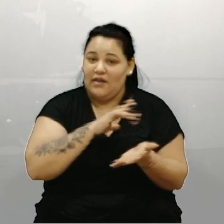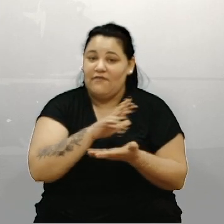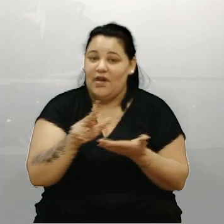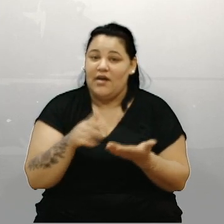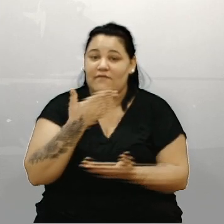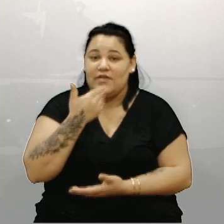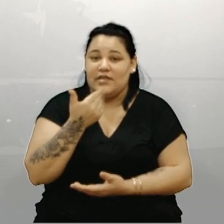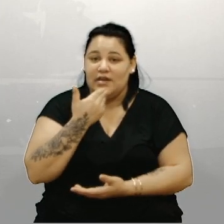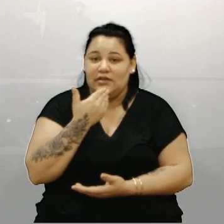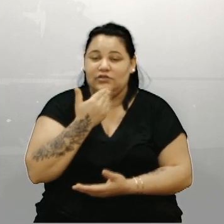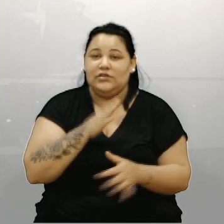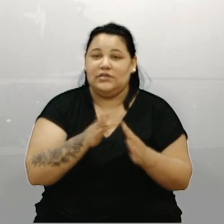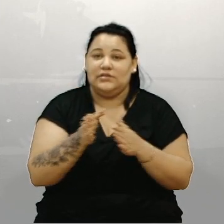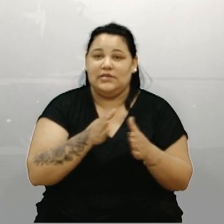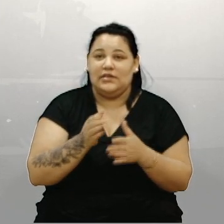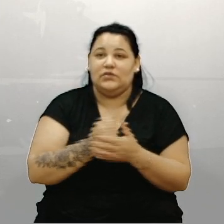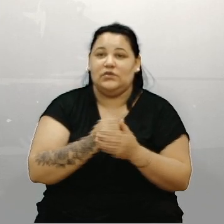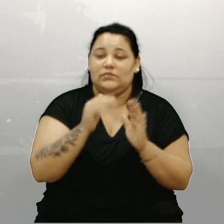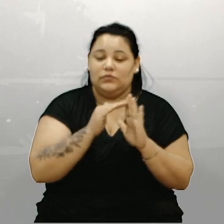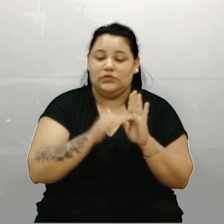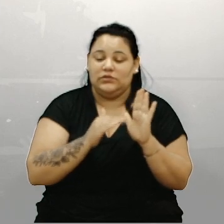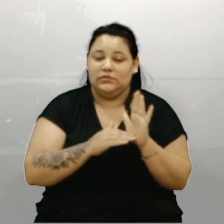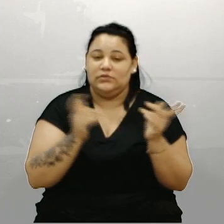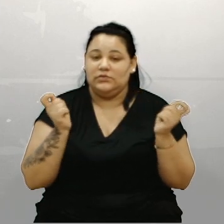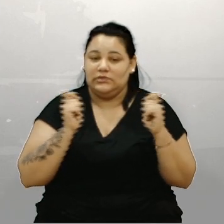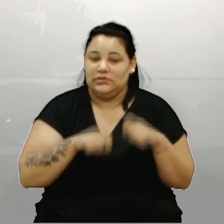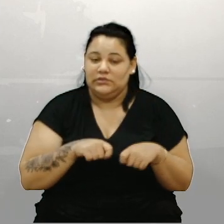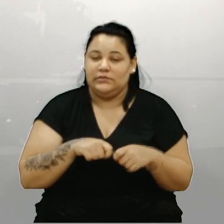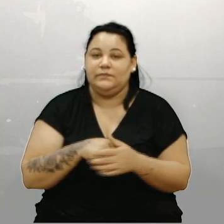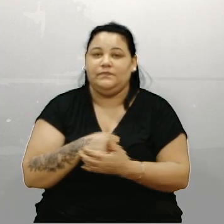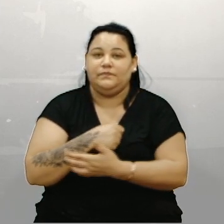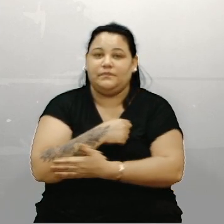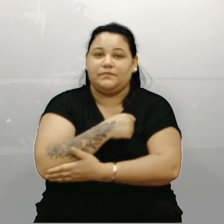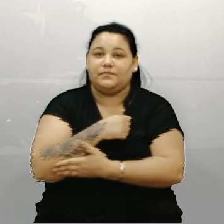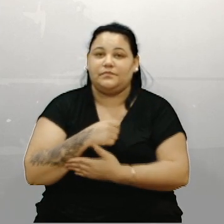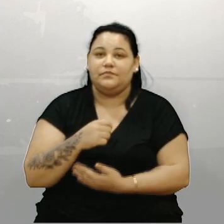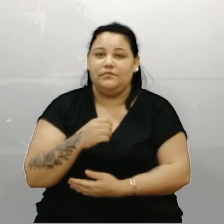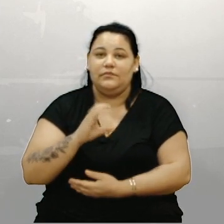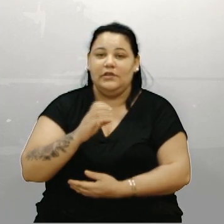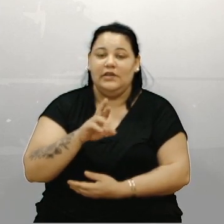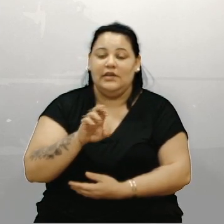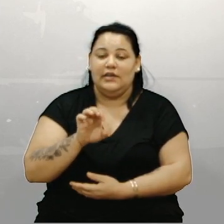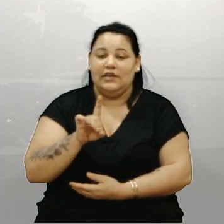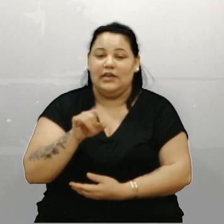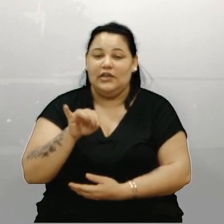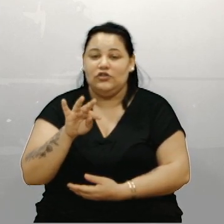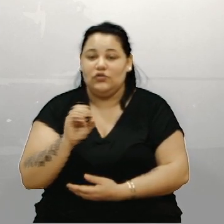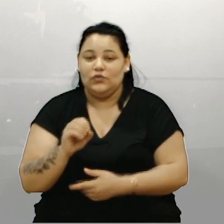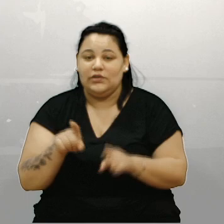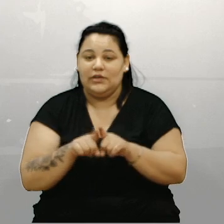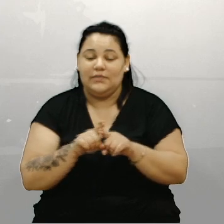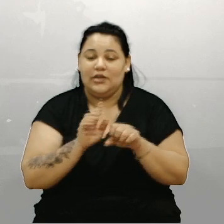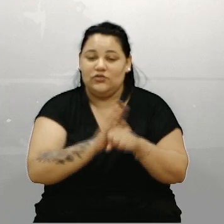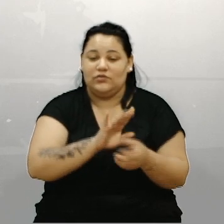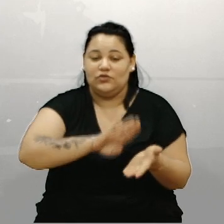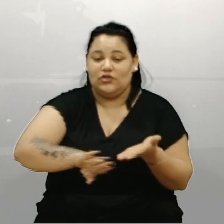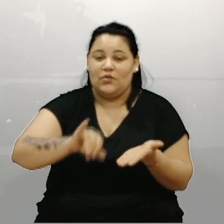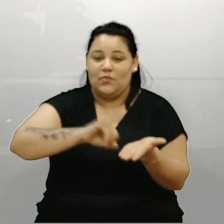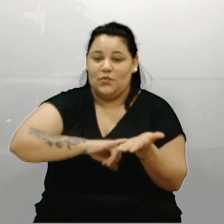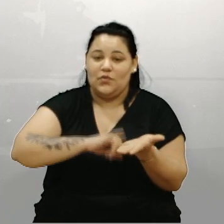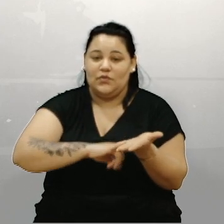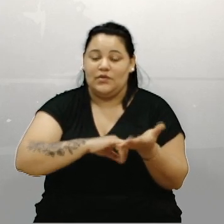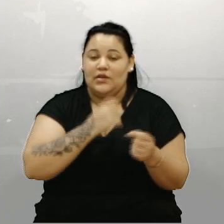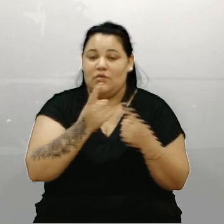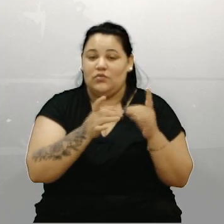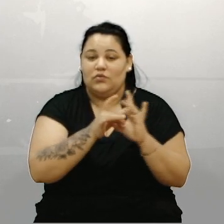de crédito, programas de capacitação e isenção de impostos em certos contextos. Ontem mesmo